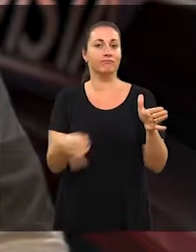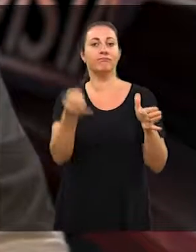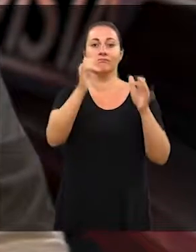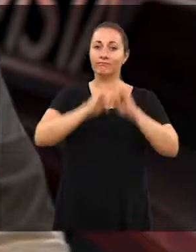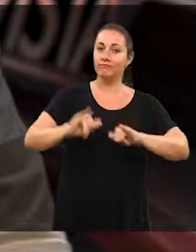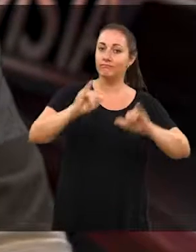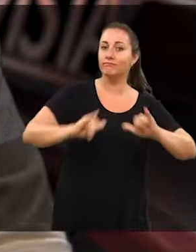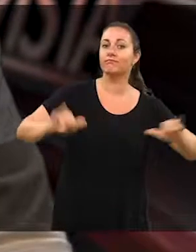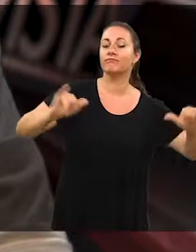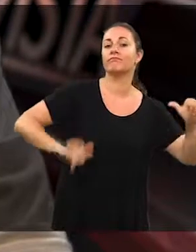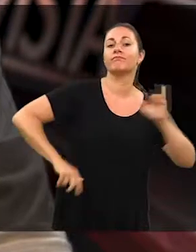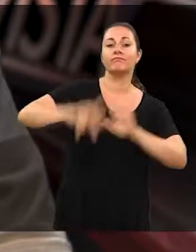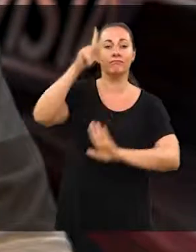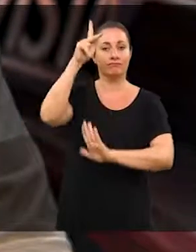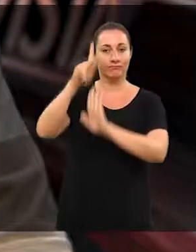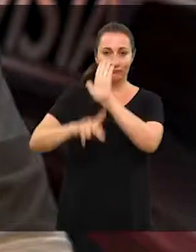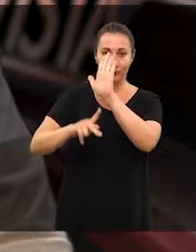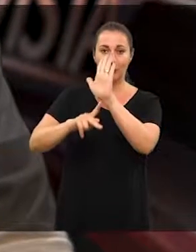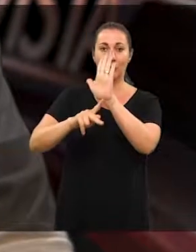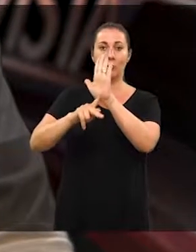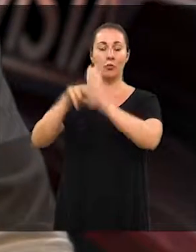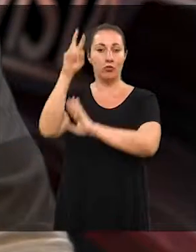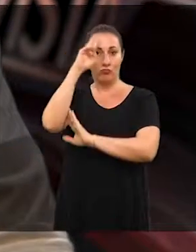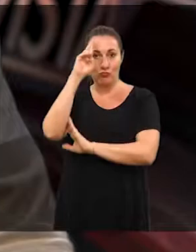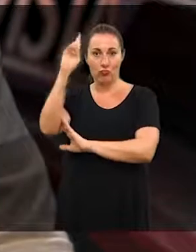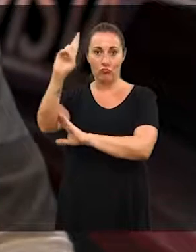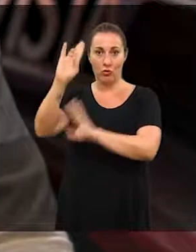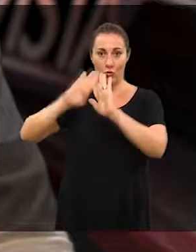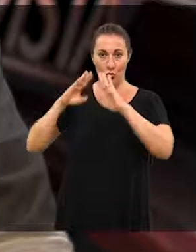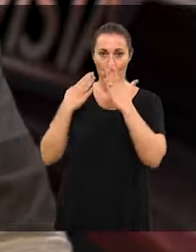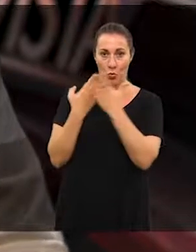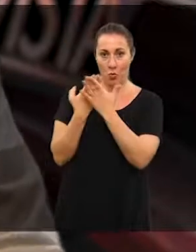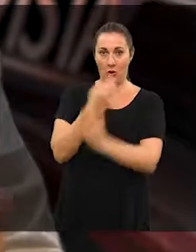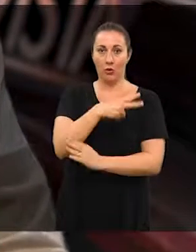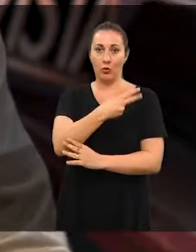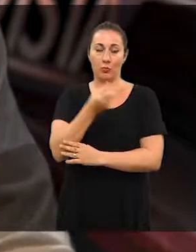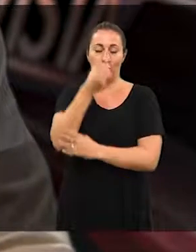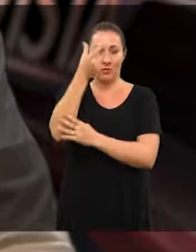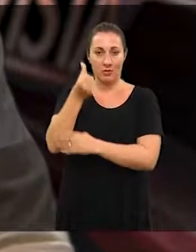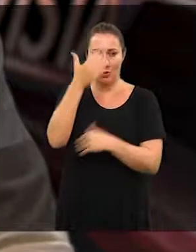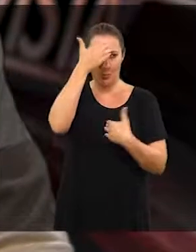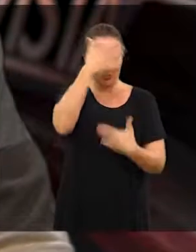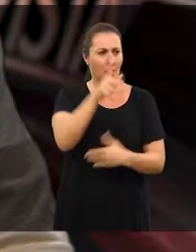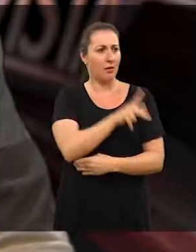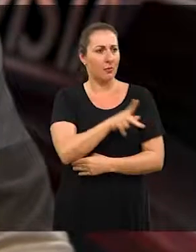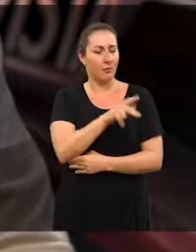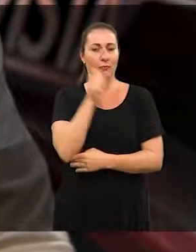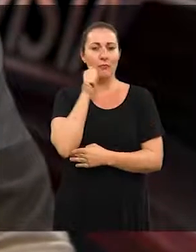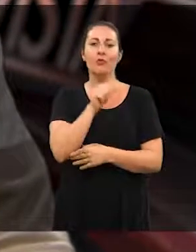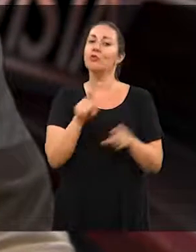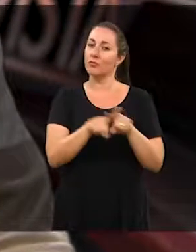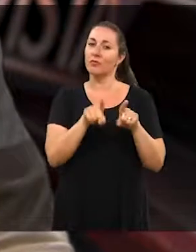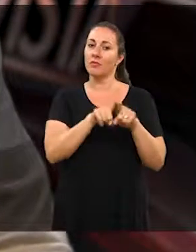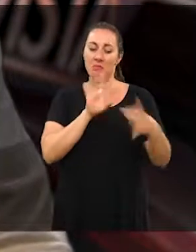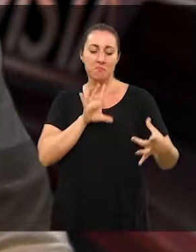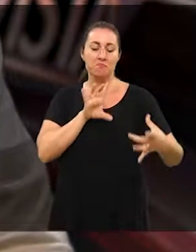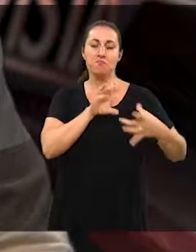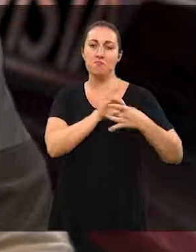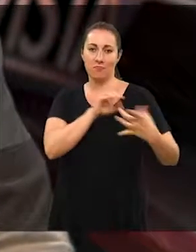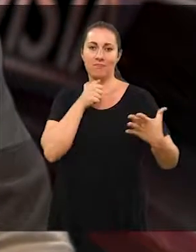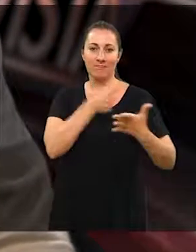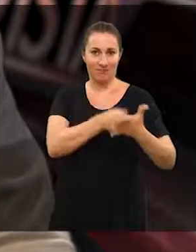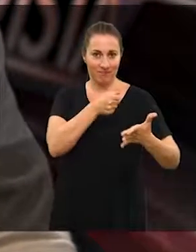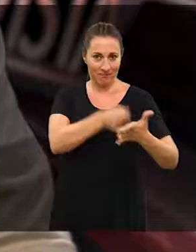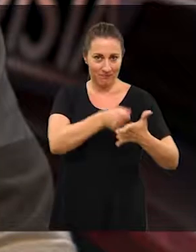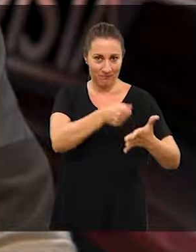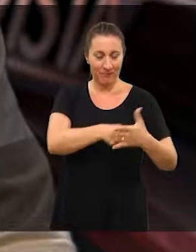nos dando para nós divulgar o projeto Gestor Escolar 2016. Agradecer a professora Clarice, que está aqui junto comigo também, nossa parceira de